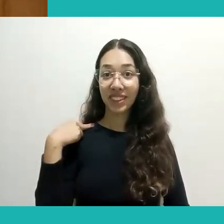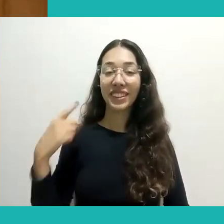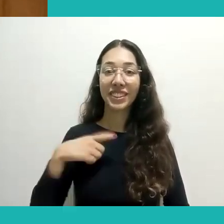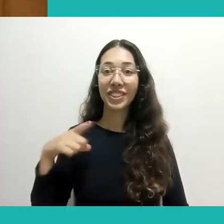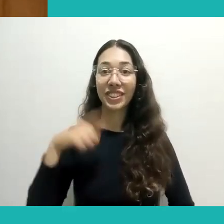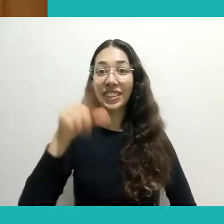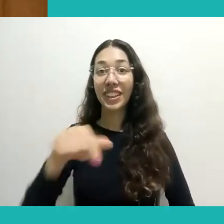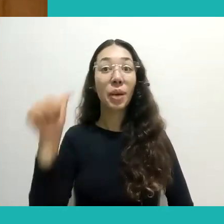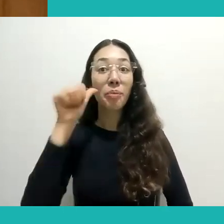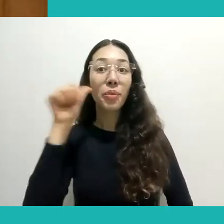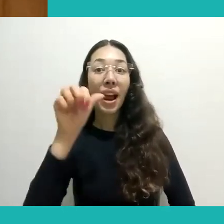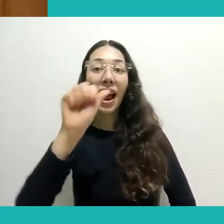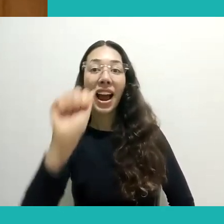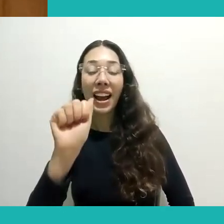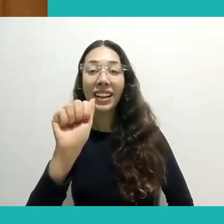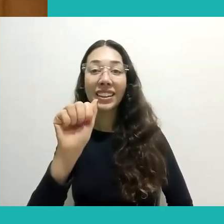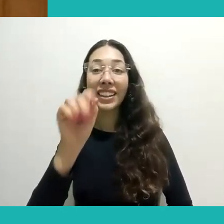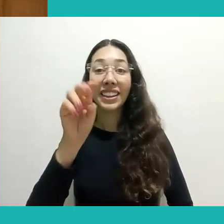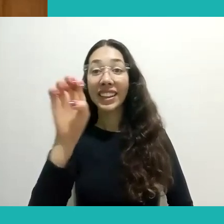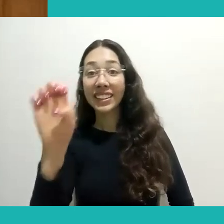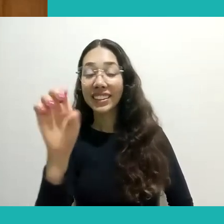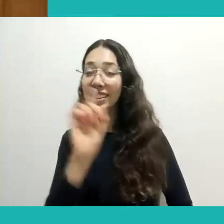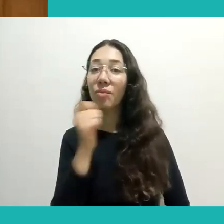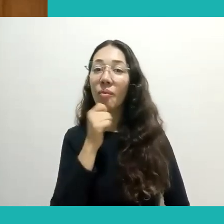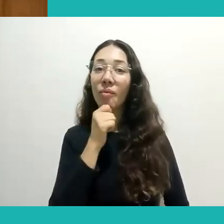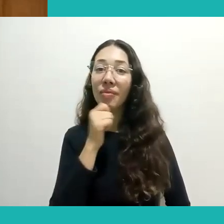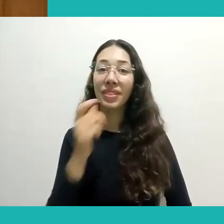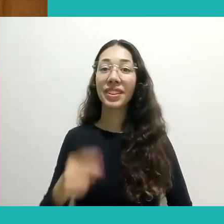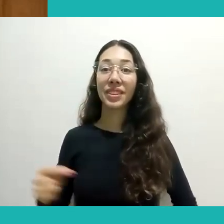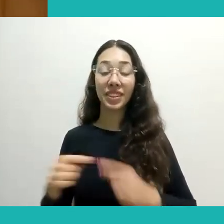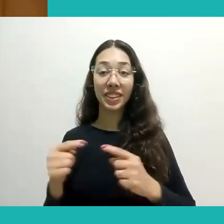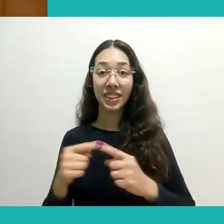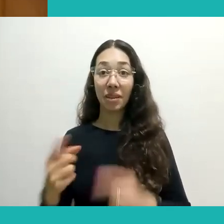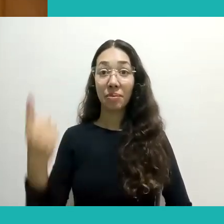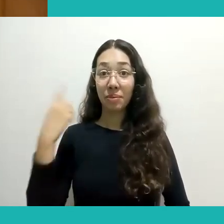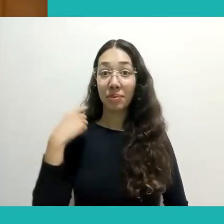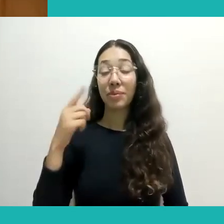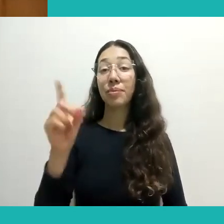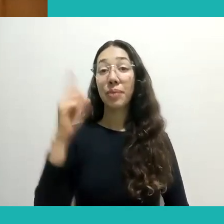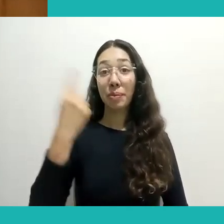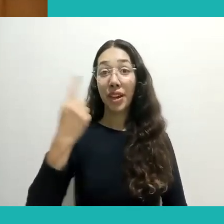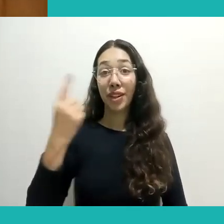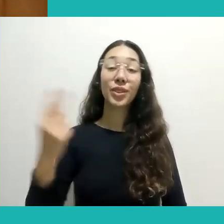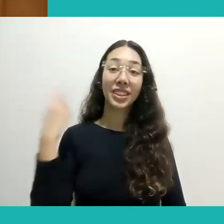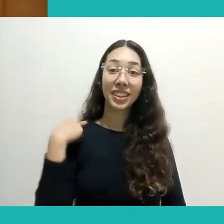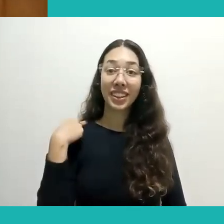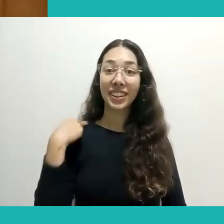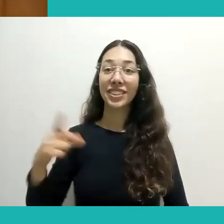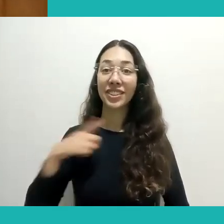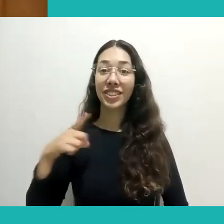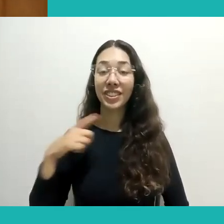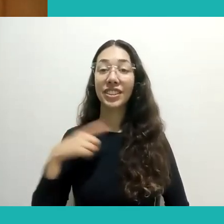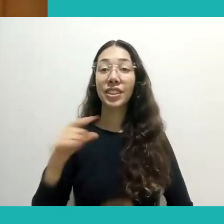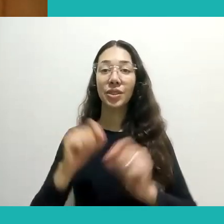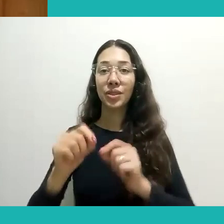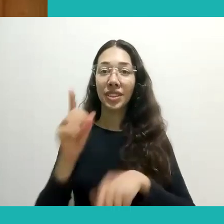flexão de gênero aqui ainda, né? Primeiro-tenente da FAB, assistente social